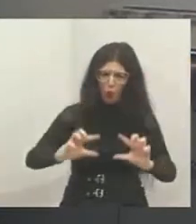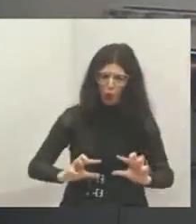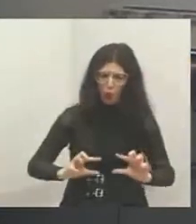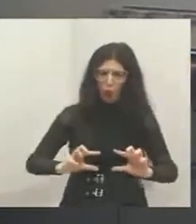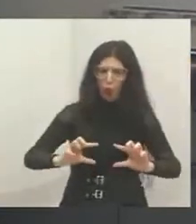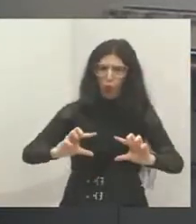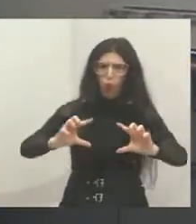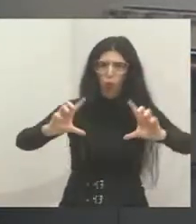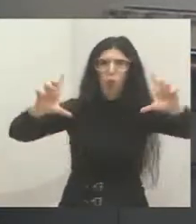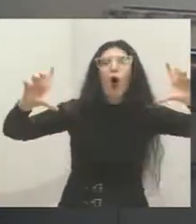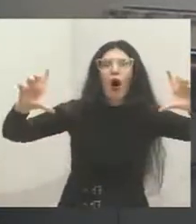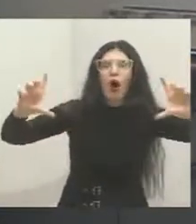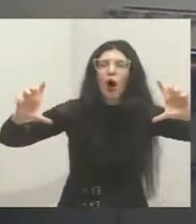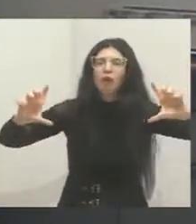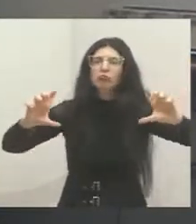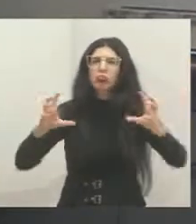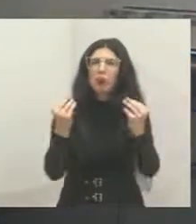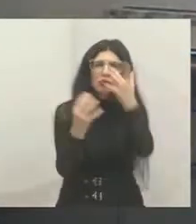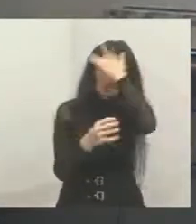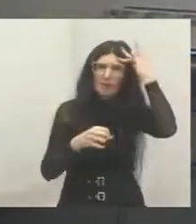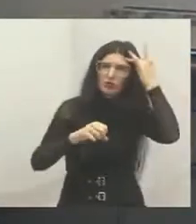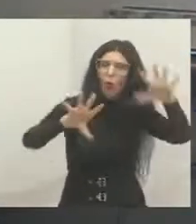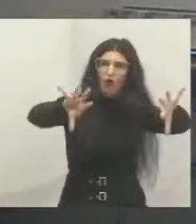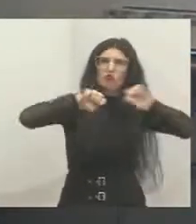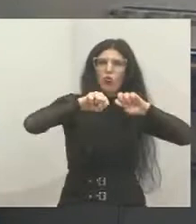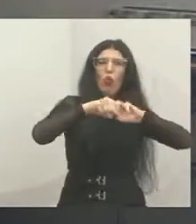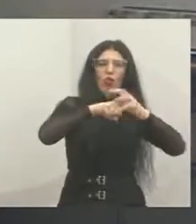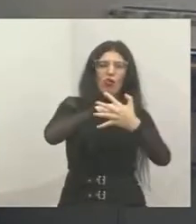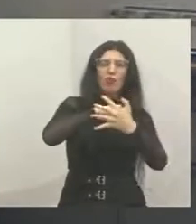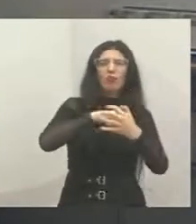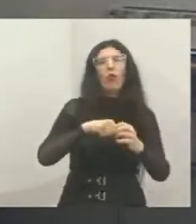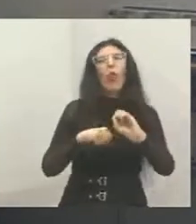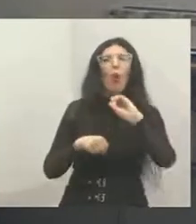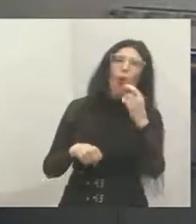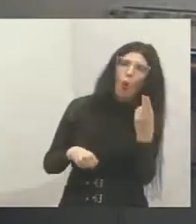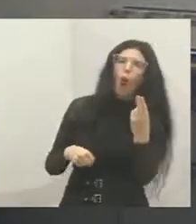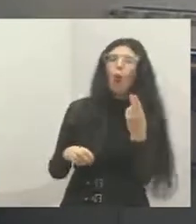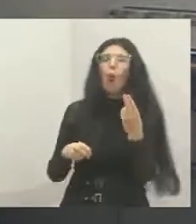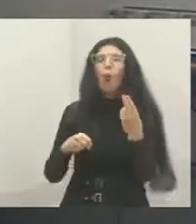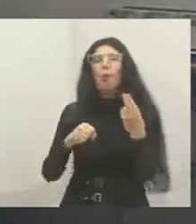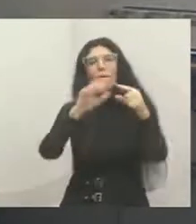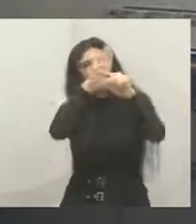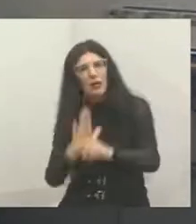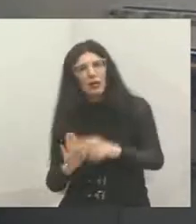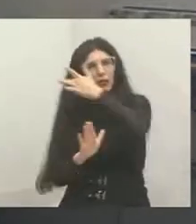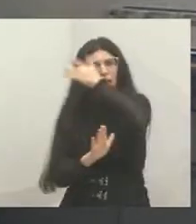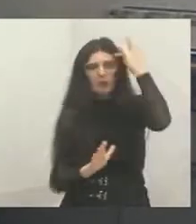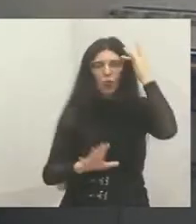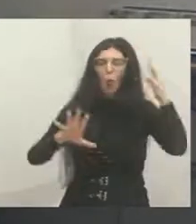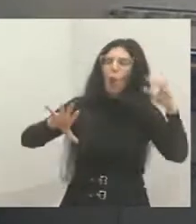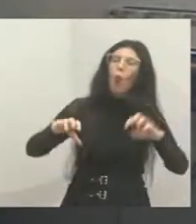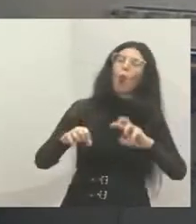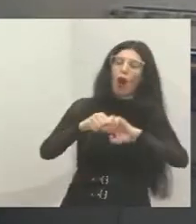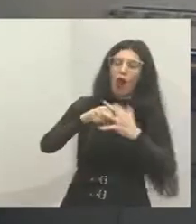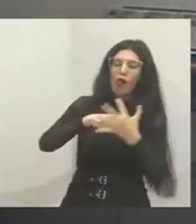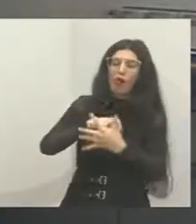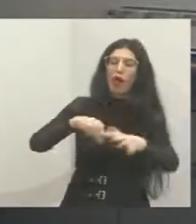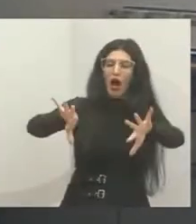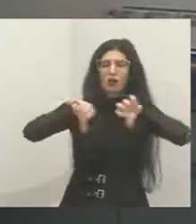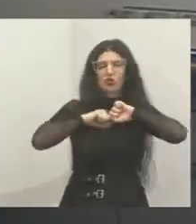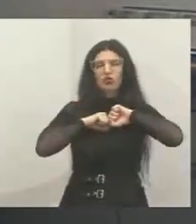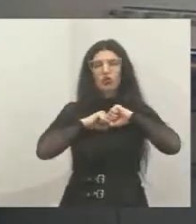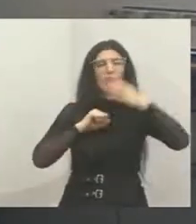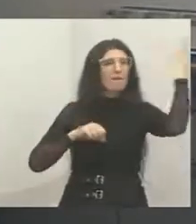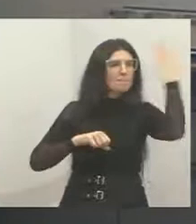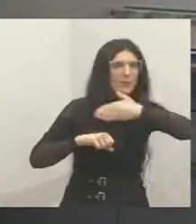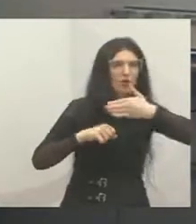o GAECO, né, o grupo da policial lá de combate à corrupção, pediu a documentação, nós mandamos para ele, o